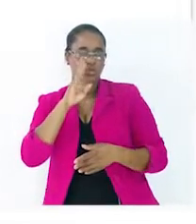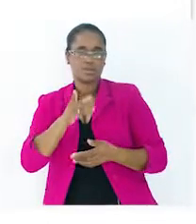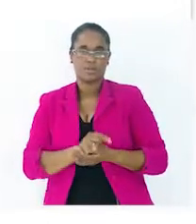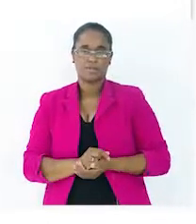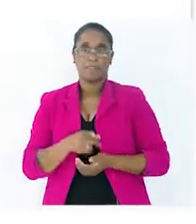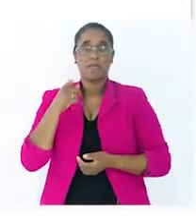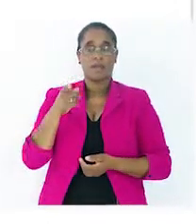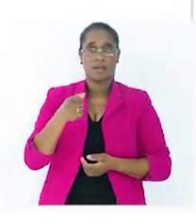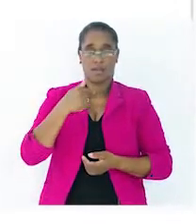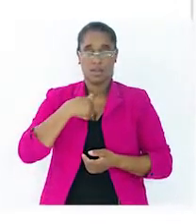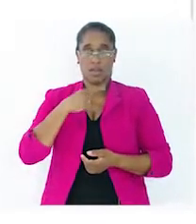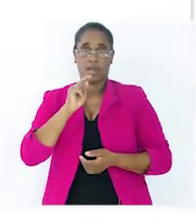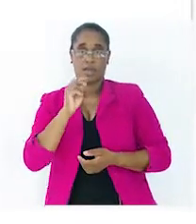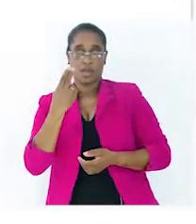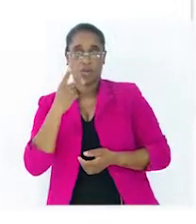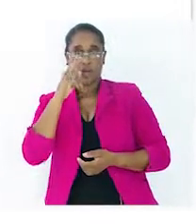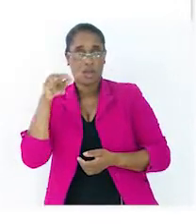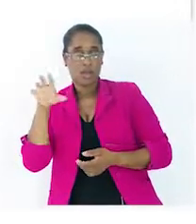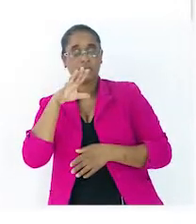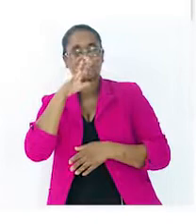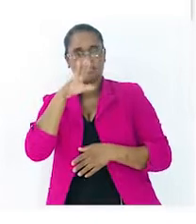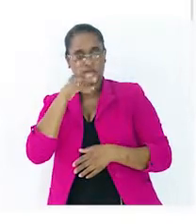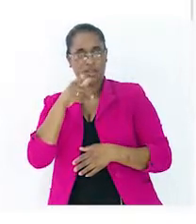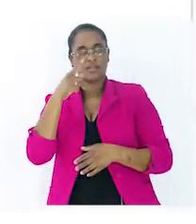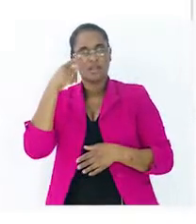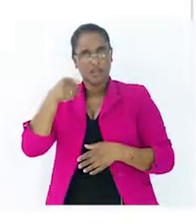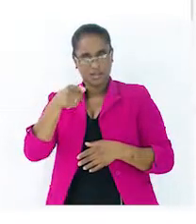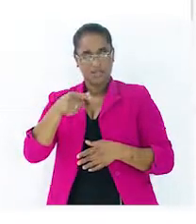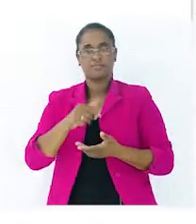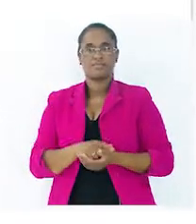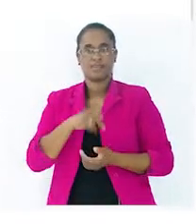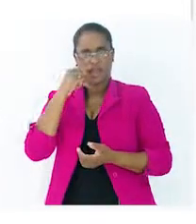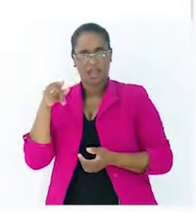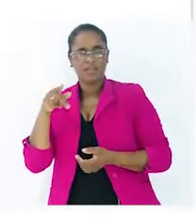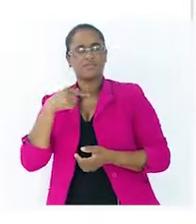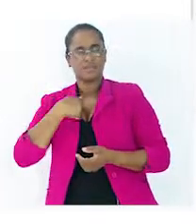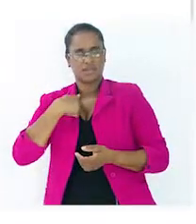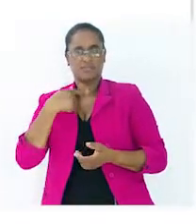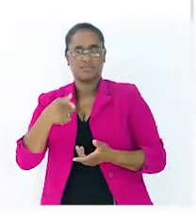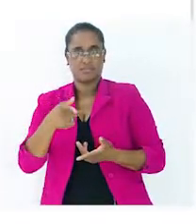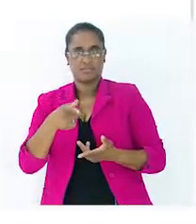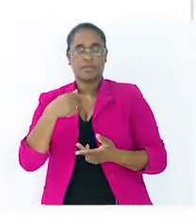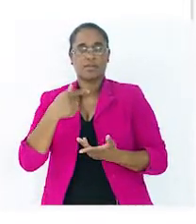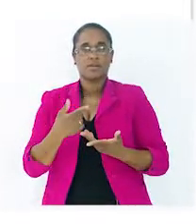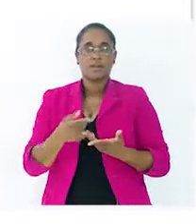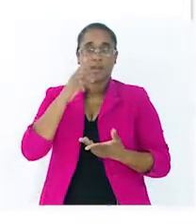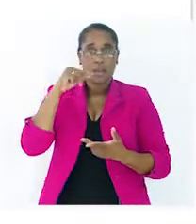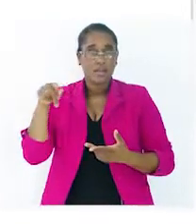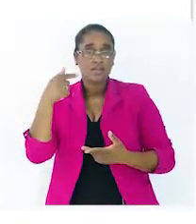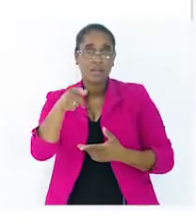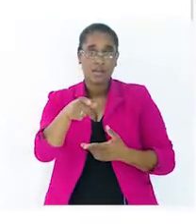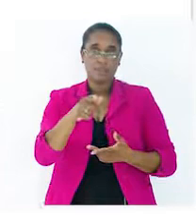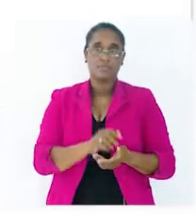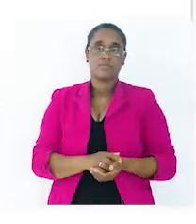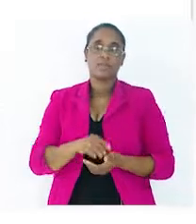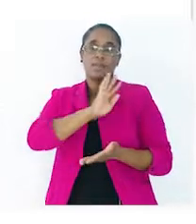Aqui, o eu que ele utiliza refere a si próprio. Ok? Então, referindo a si próprio, ele está aí tirando o nome